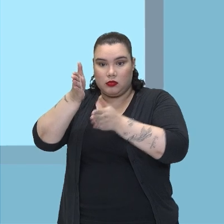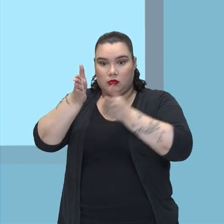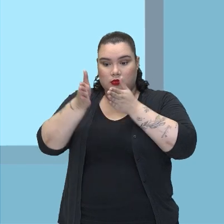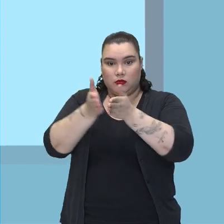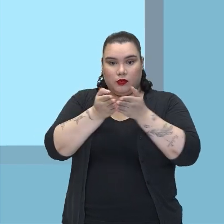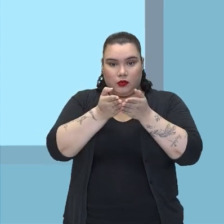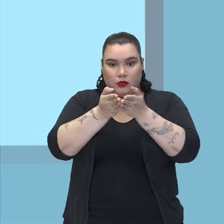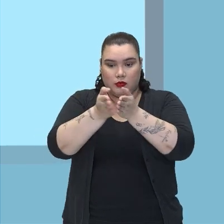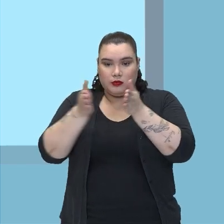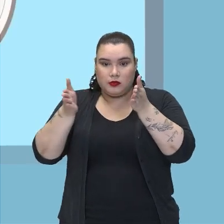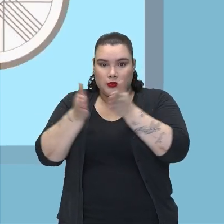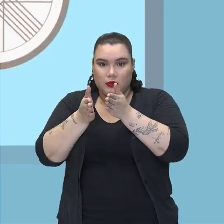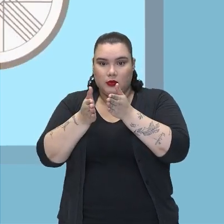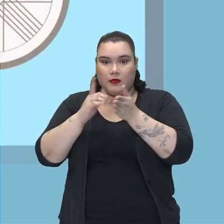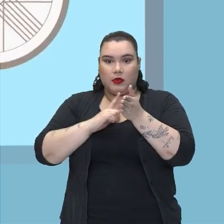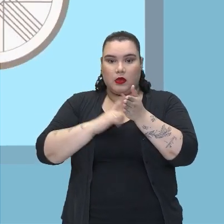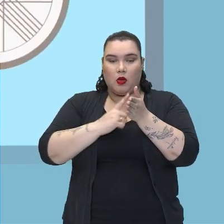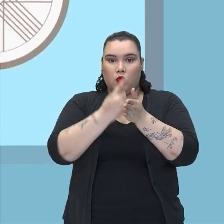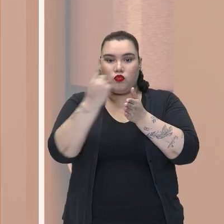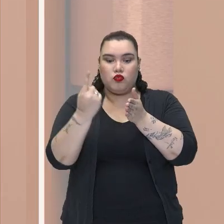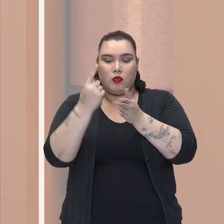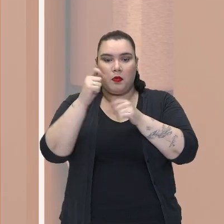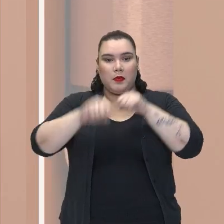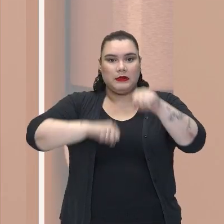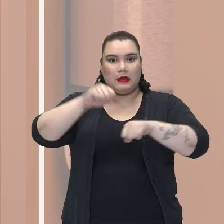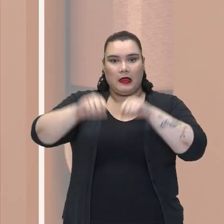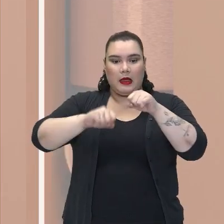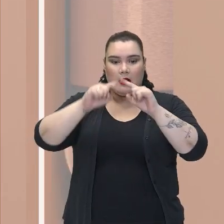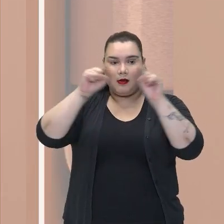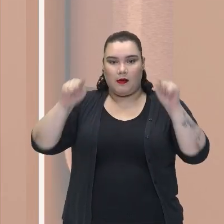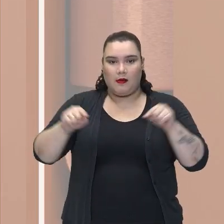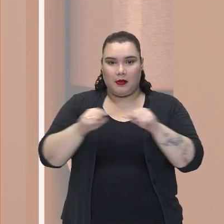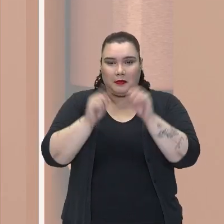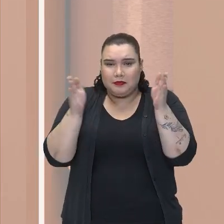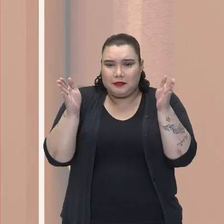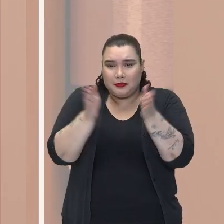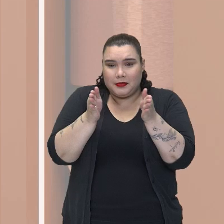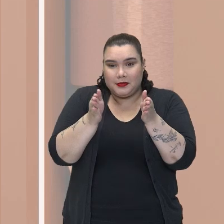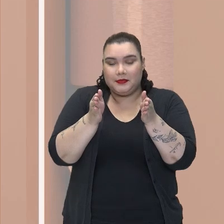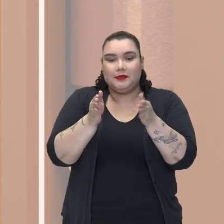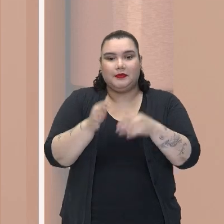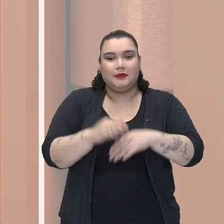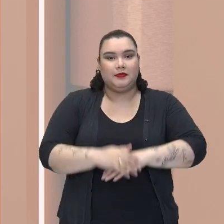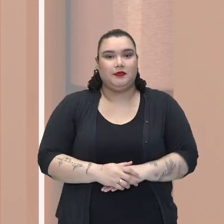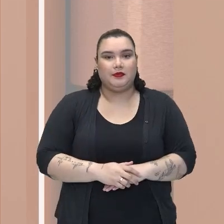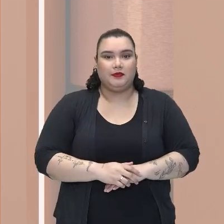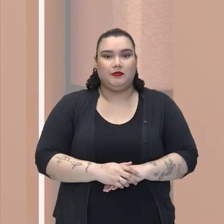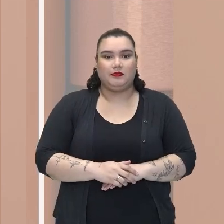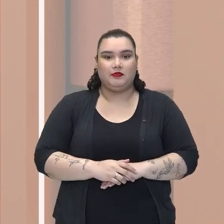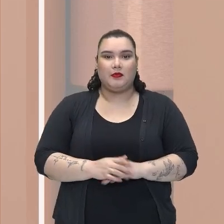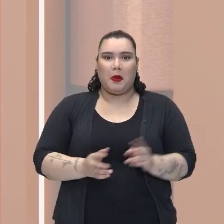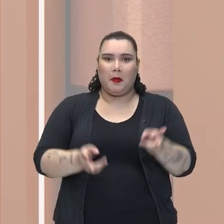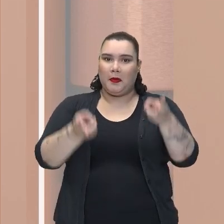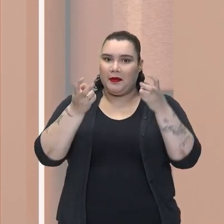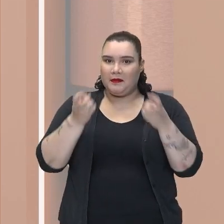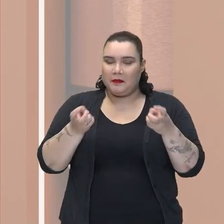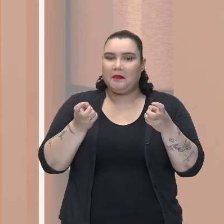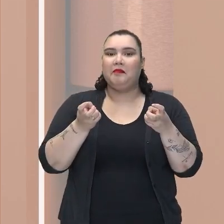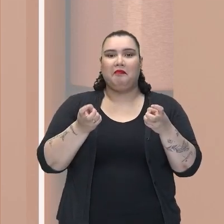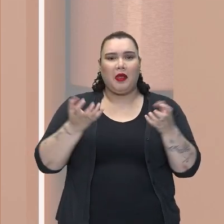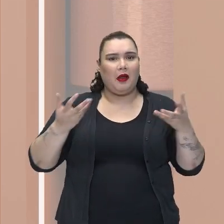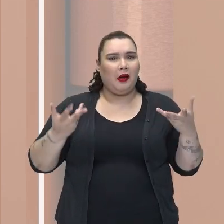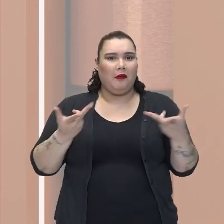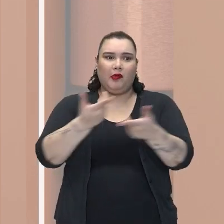paredes só cabe um pneu de bicicleta. Gente, fantástico esse Canal do Panamá, né? Então, se ele não existisse, se ele não tivesse